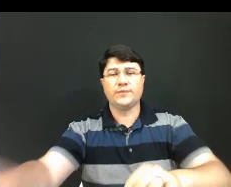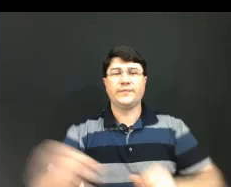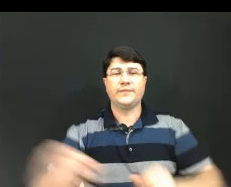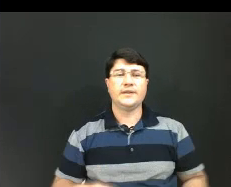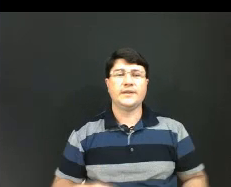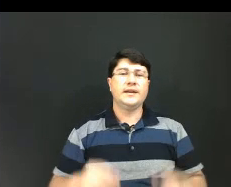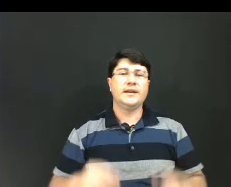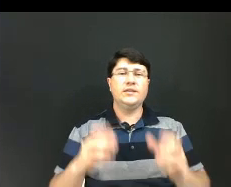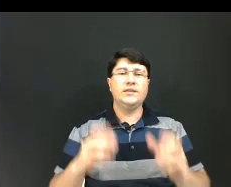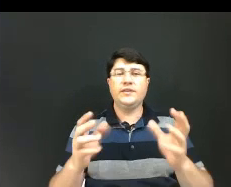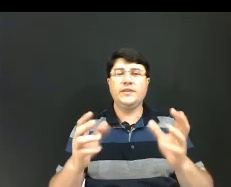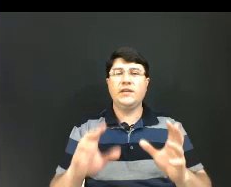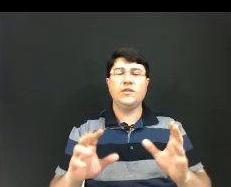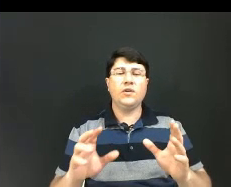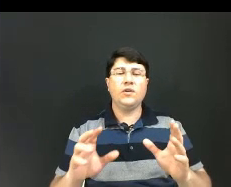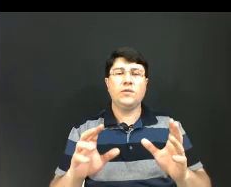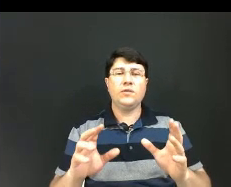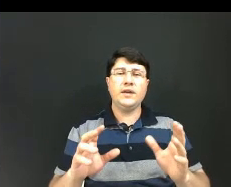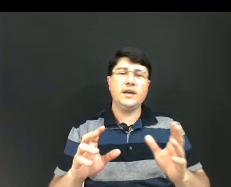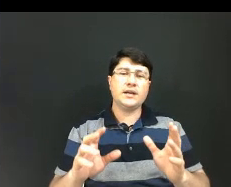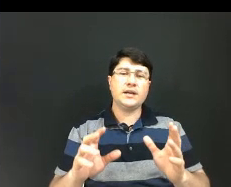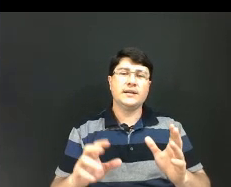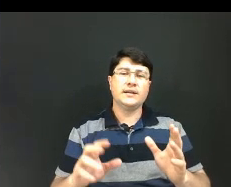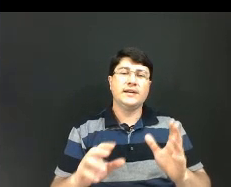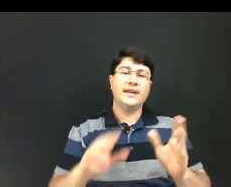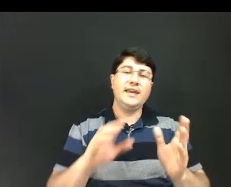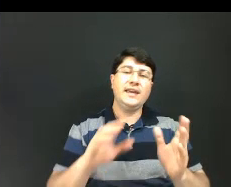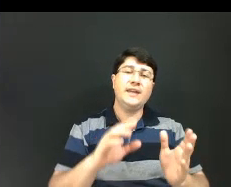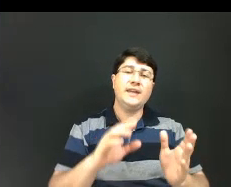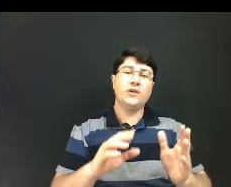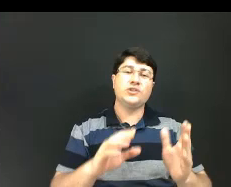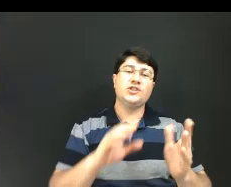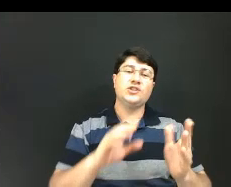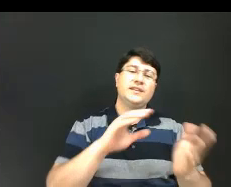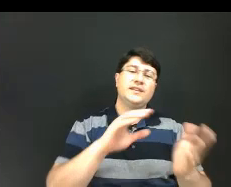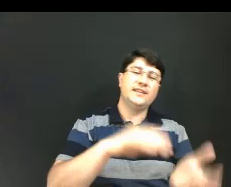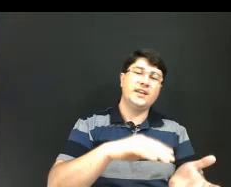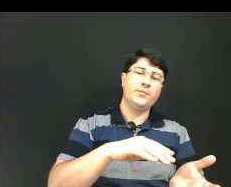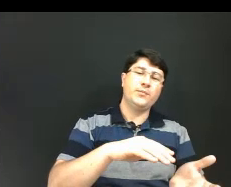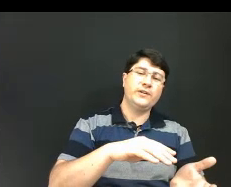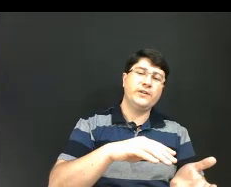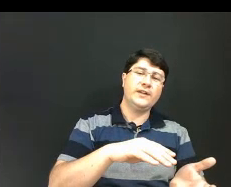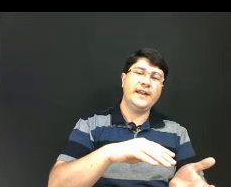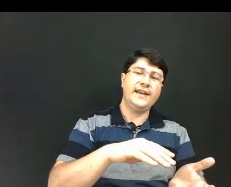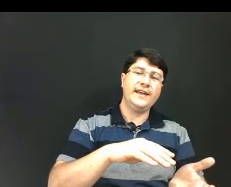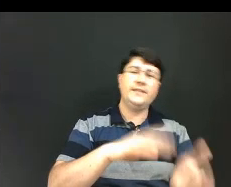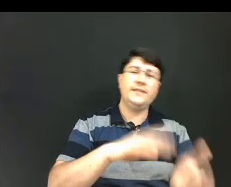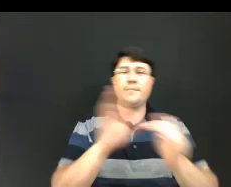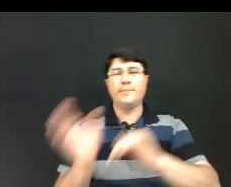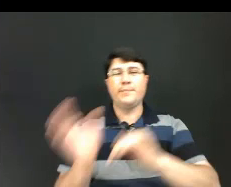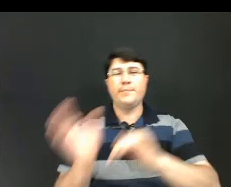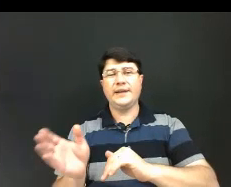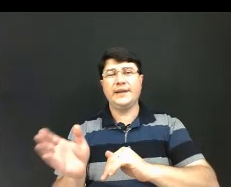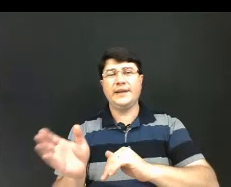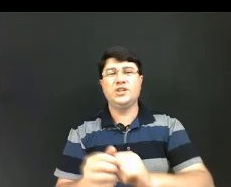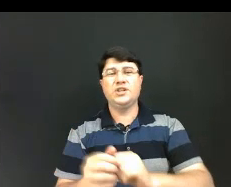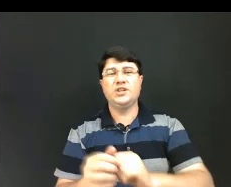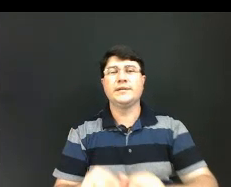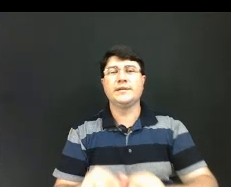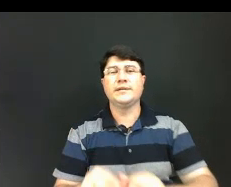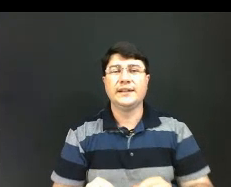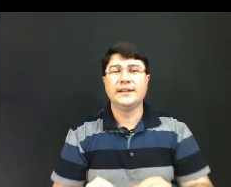ponto. E no final eu coloco ir. Ir da onde? De Porto Alegre